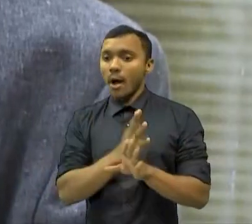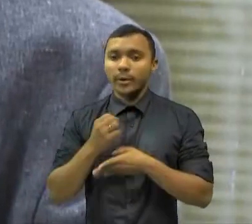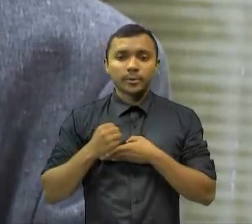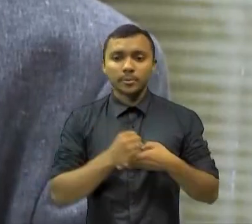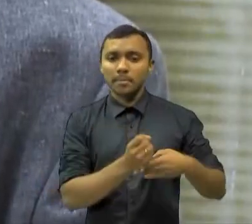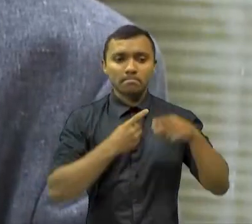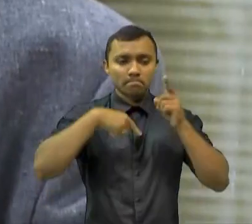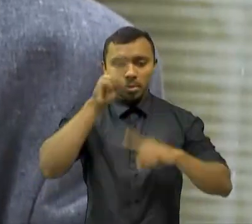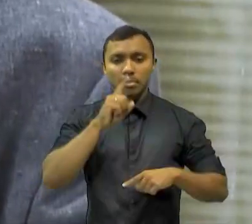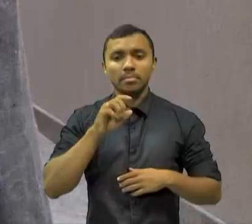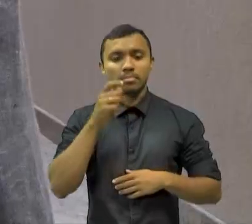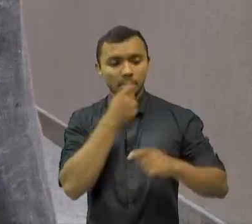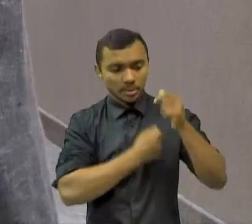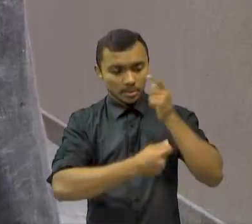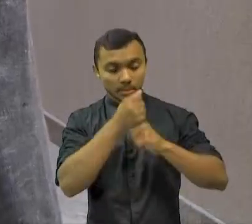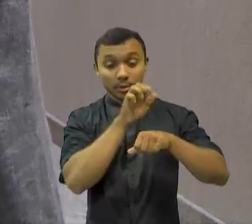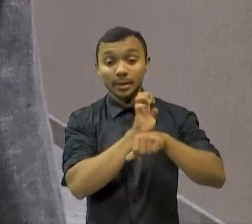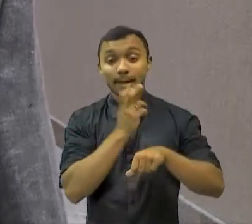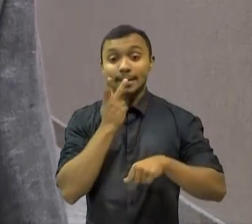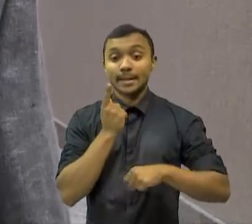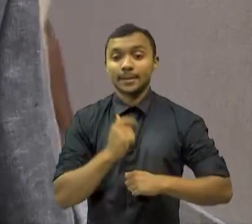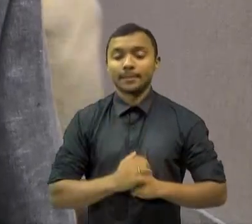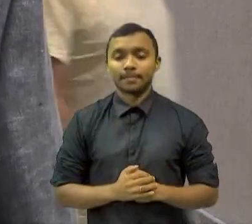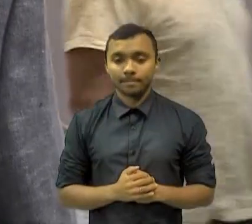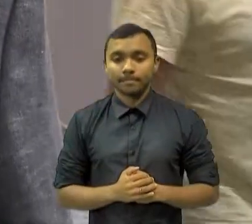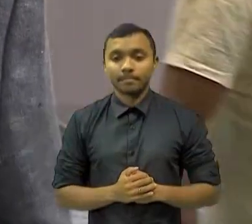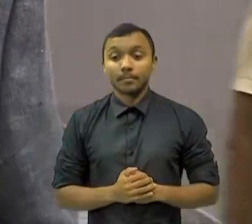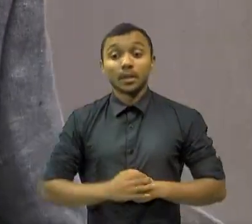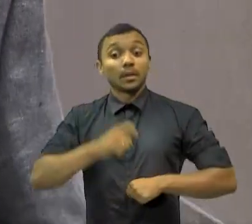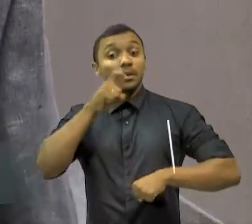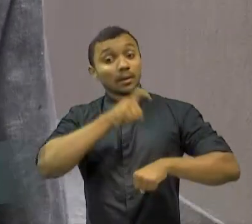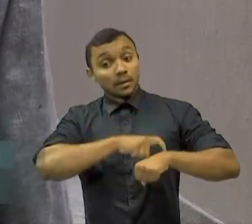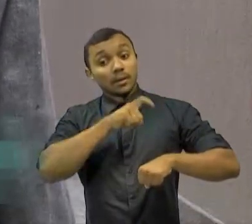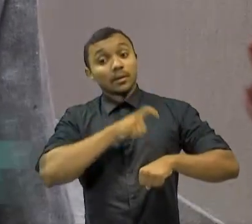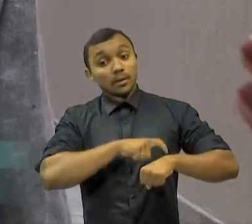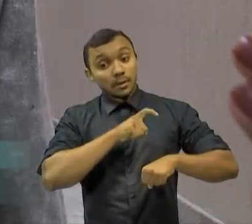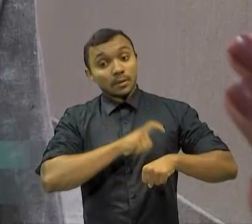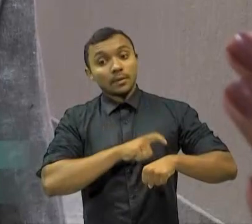setor econômico do estado. Chega no momento